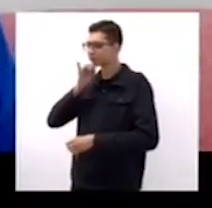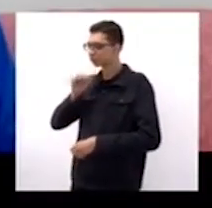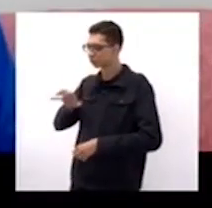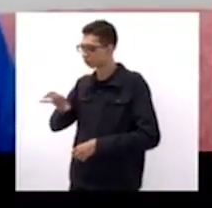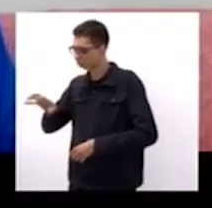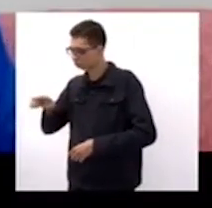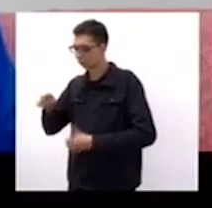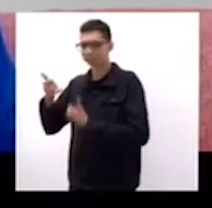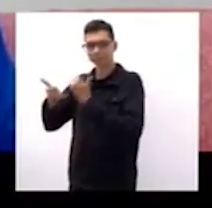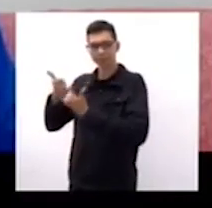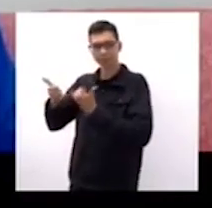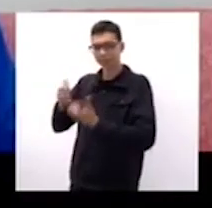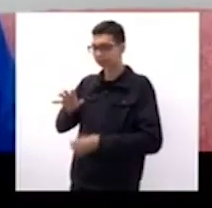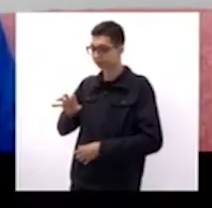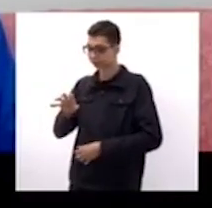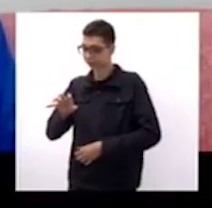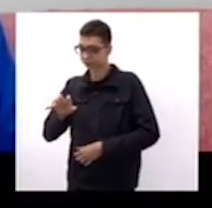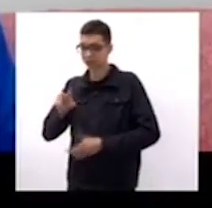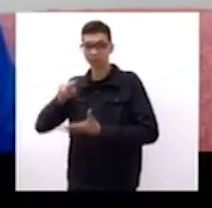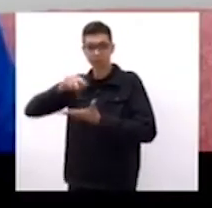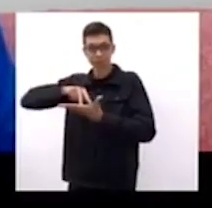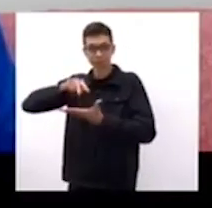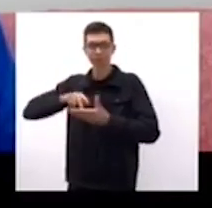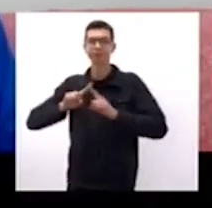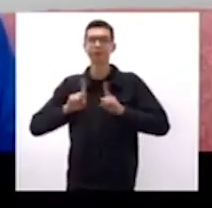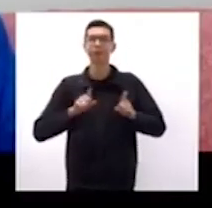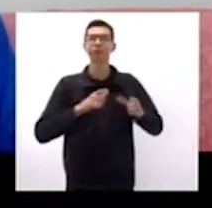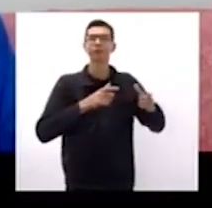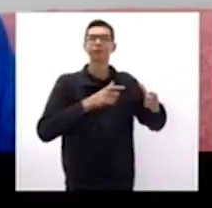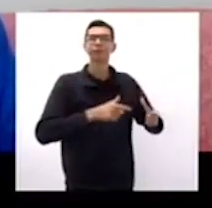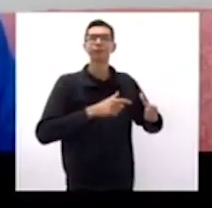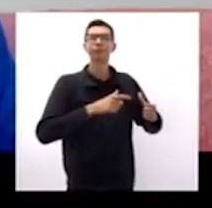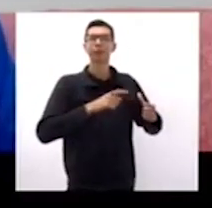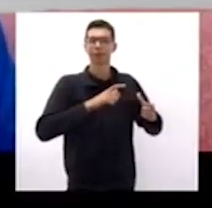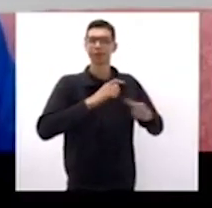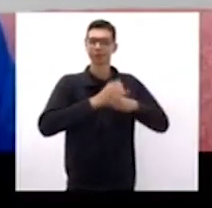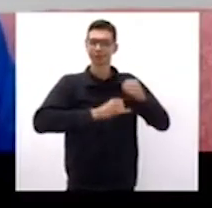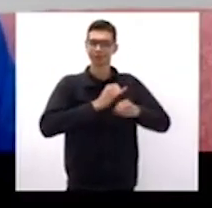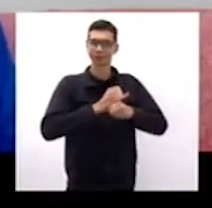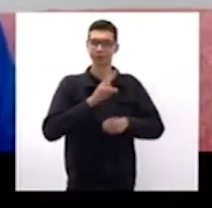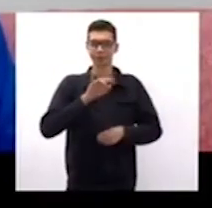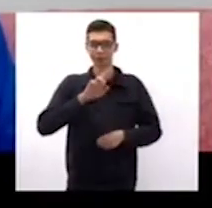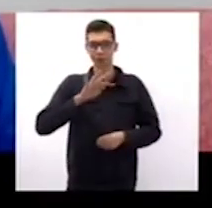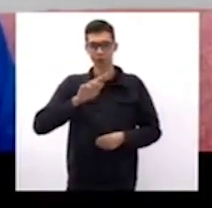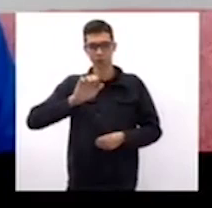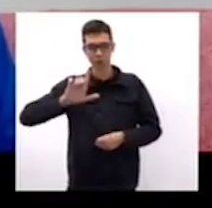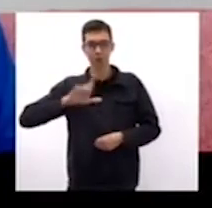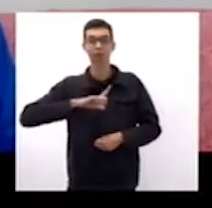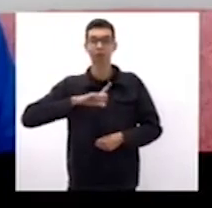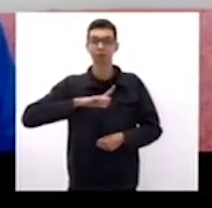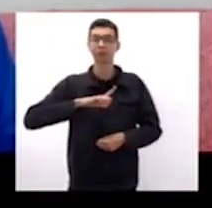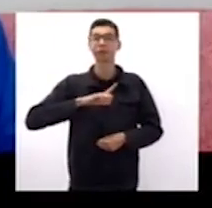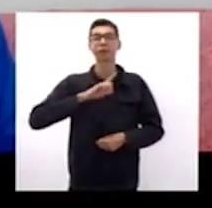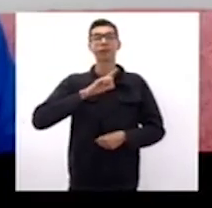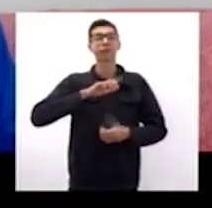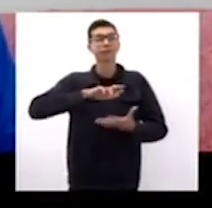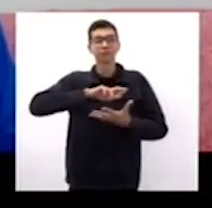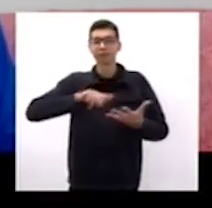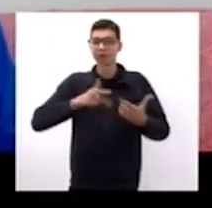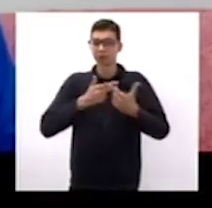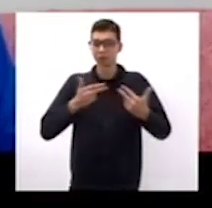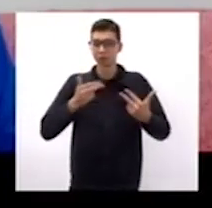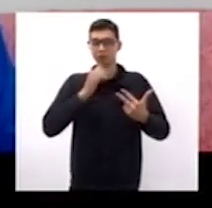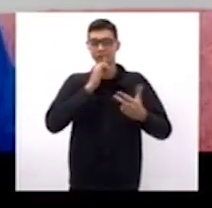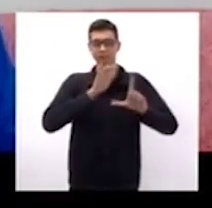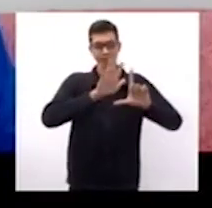ambiente virtual, nós temos diversas abas que levam a páginas com funções diferenciadas. Então, por exemplo, no